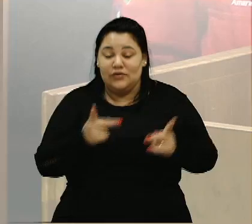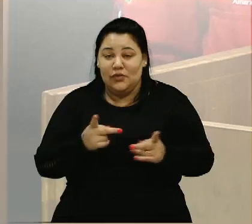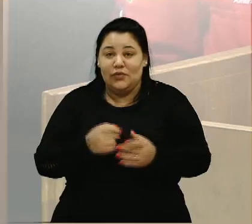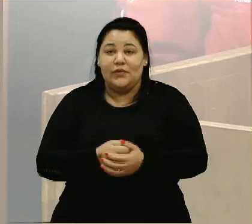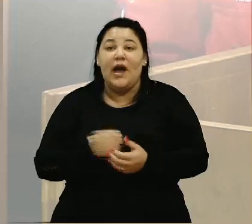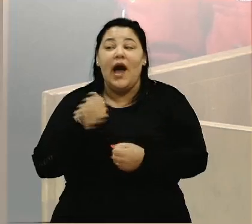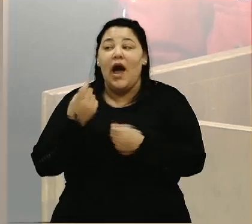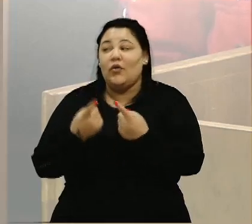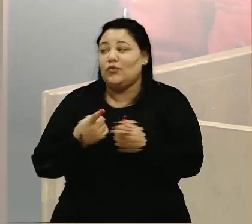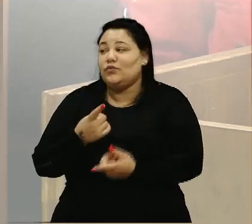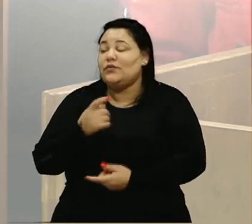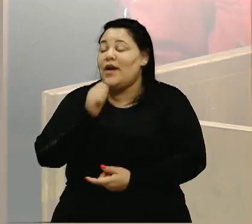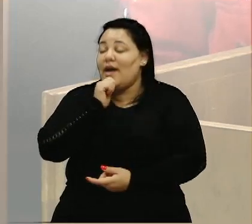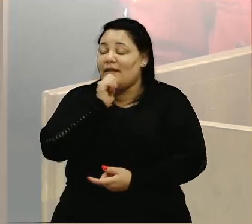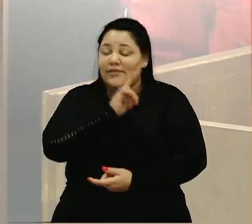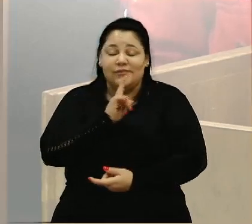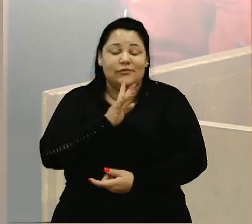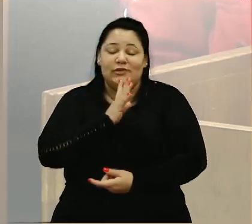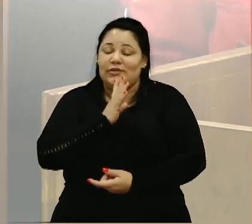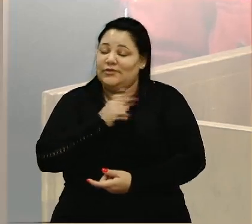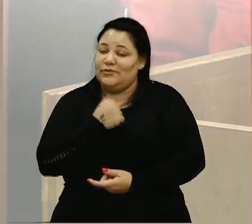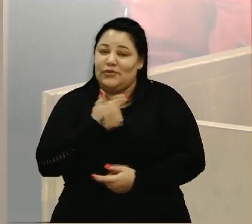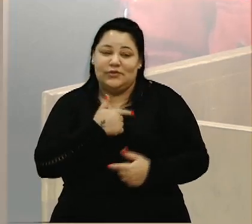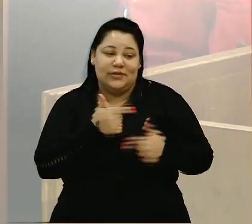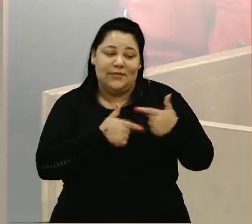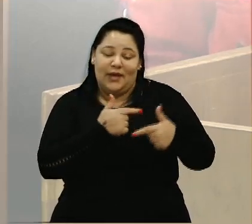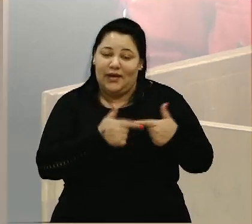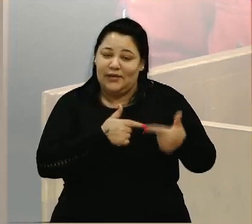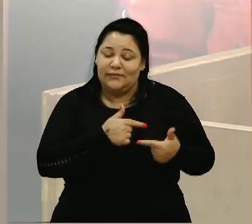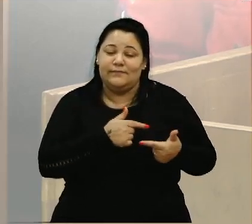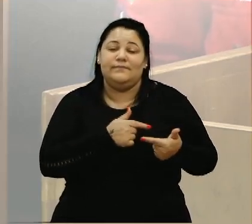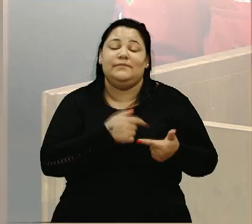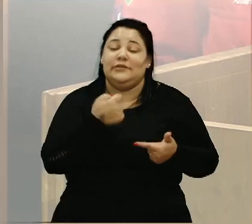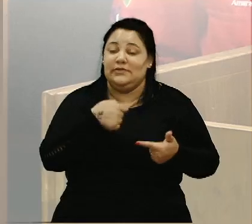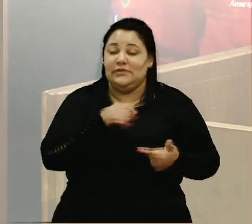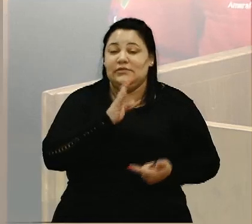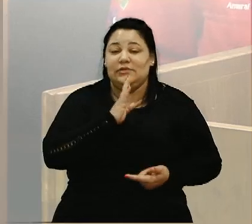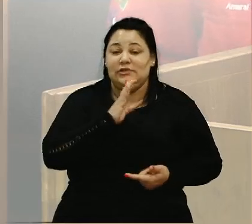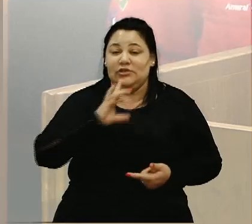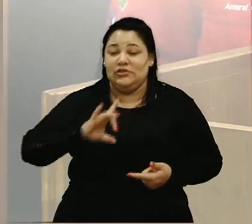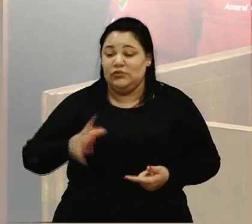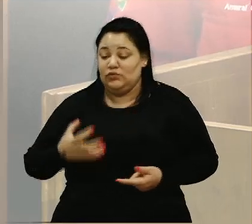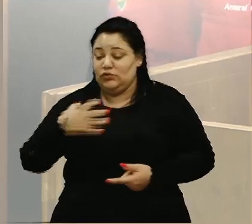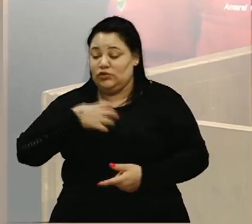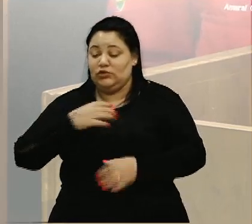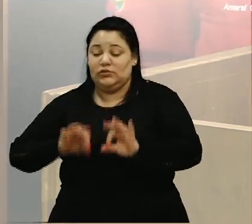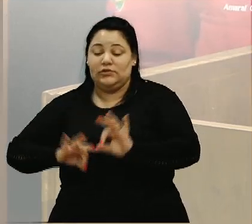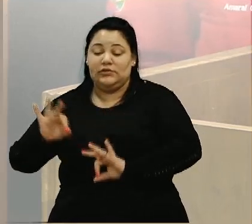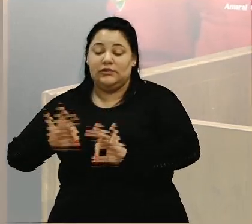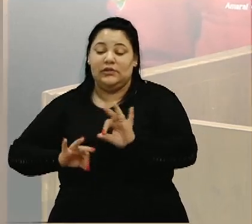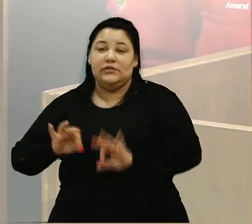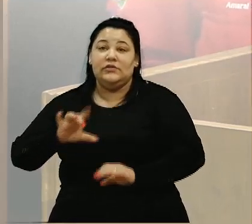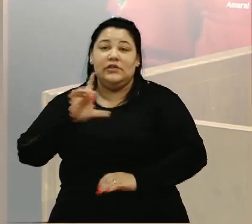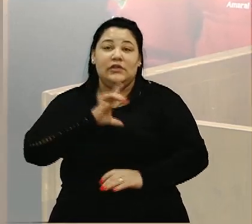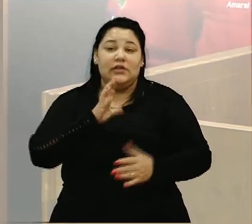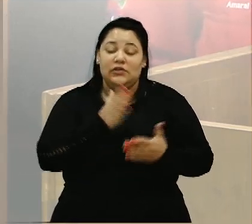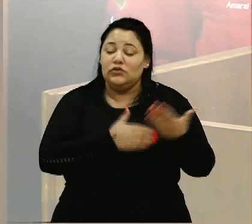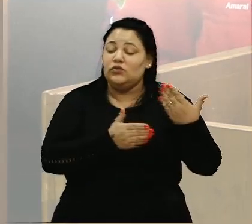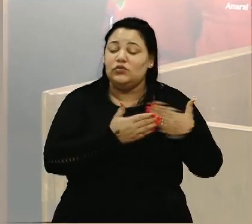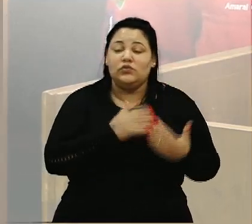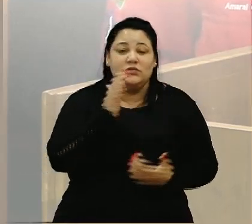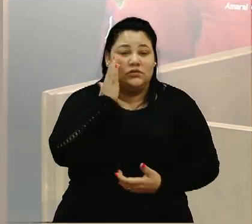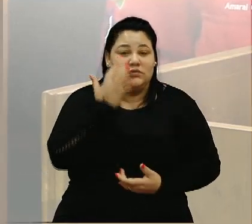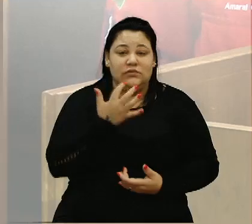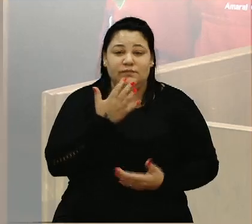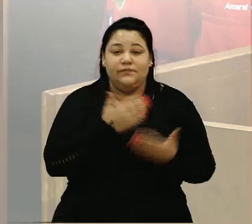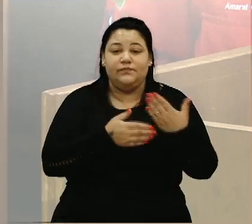visitar, conhecer o nosso trabalho. Trabalhamos, então, de forma organizada, onde tem todos os boletins de ocorrência, onde todos os bombeiros